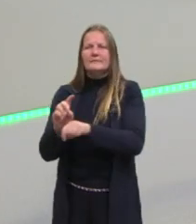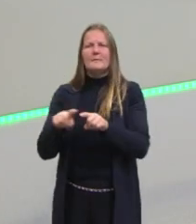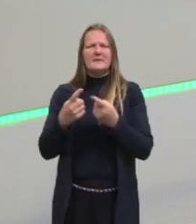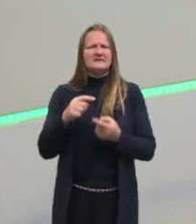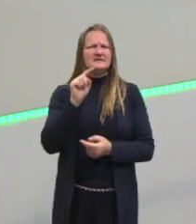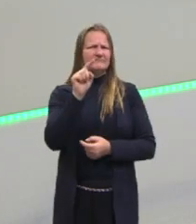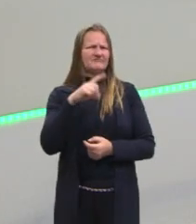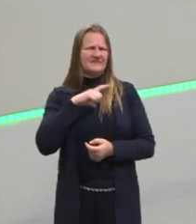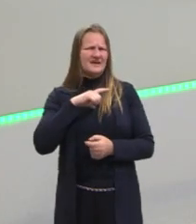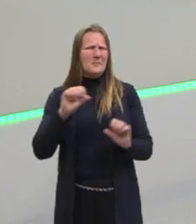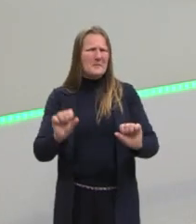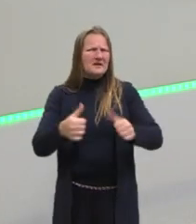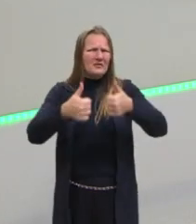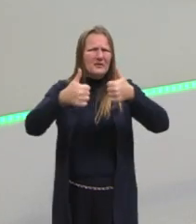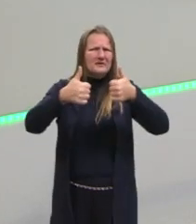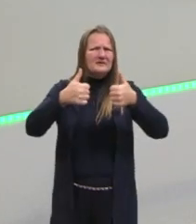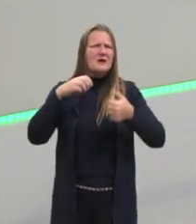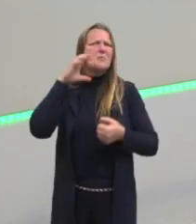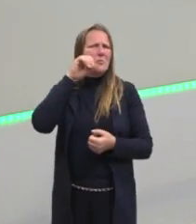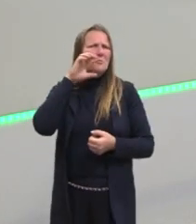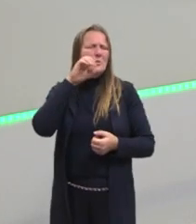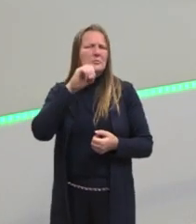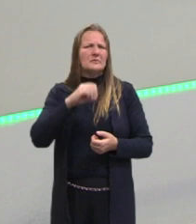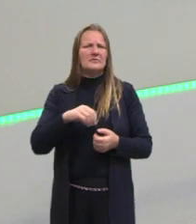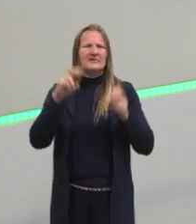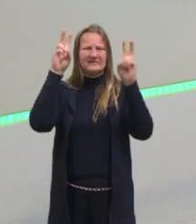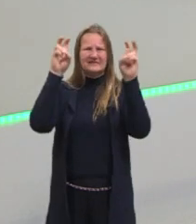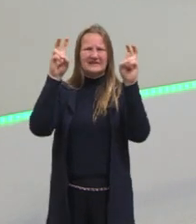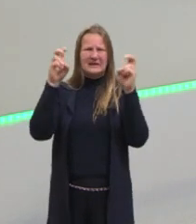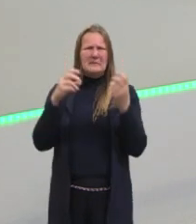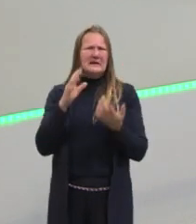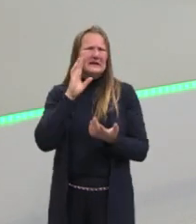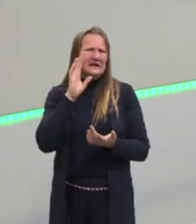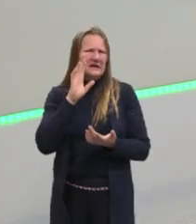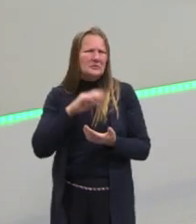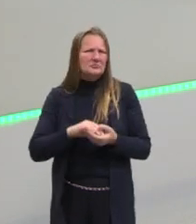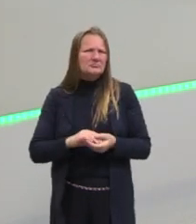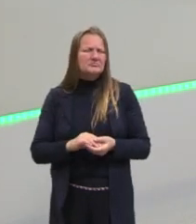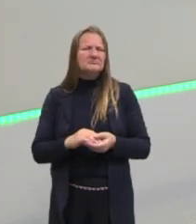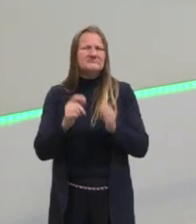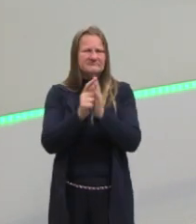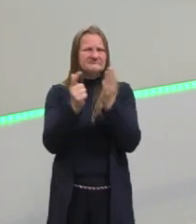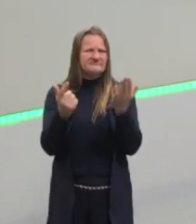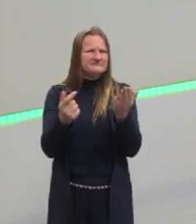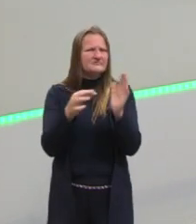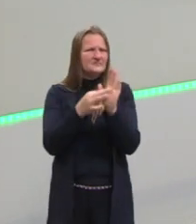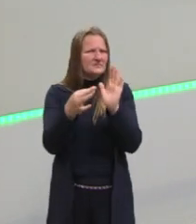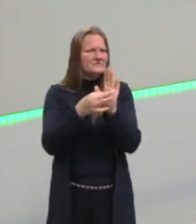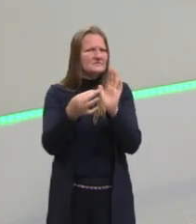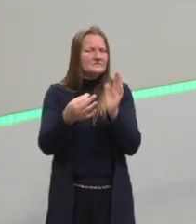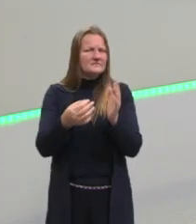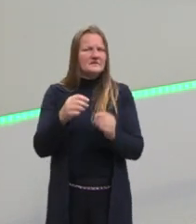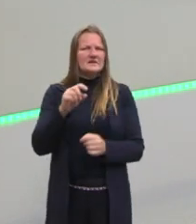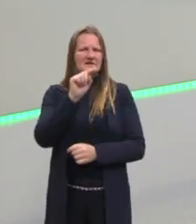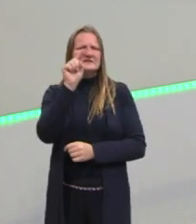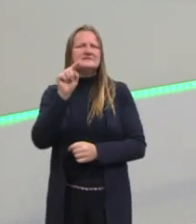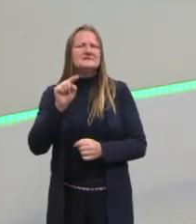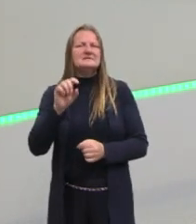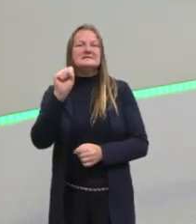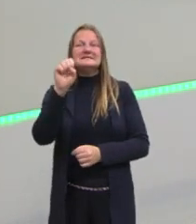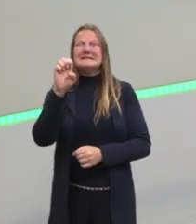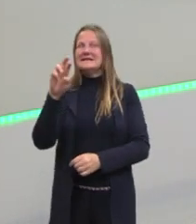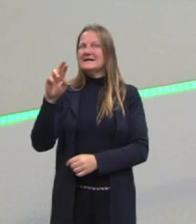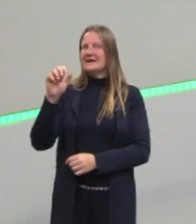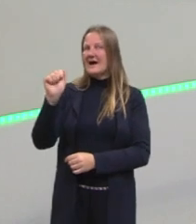a melhor raça de cão seria um assunto para um artigo de opinião? Eu posso ter uma